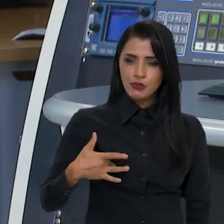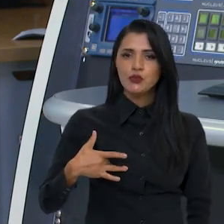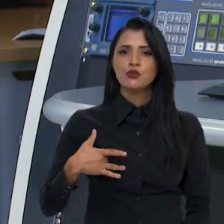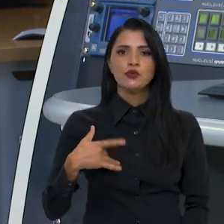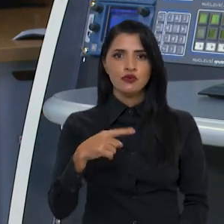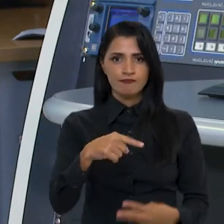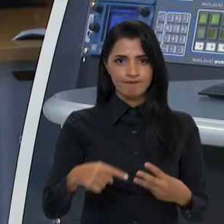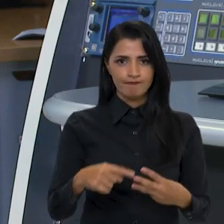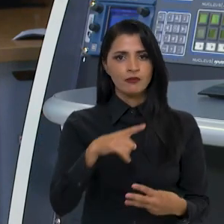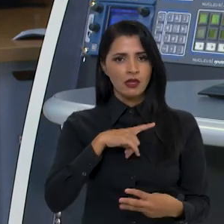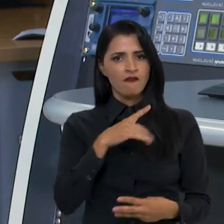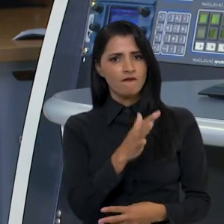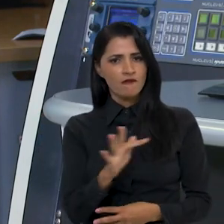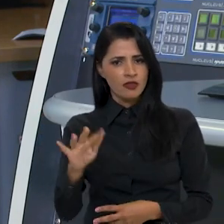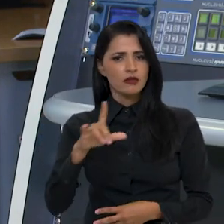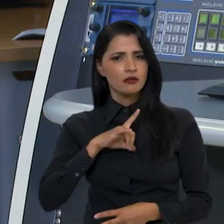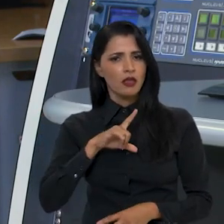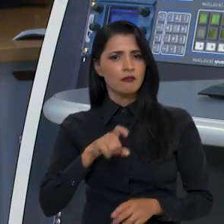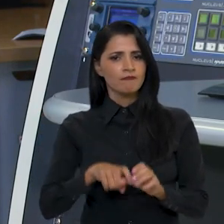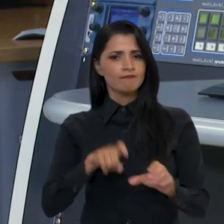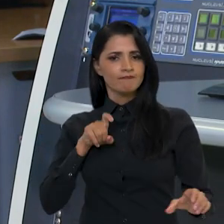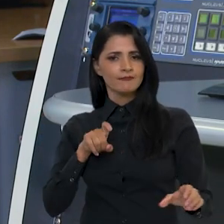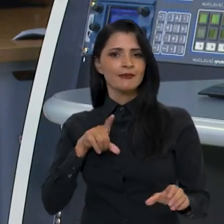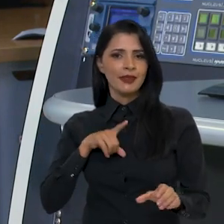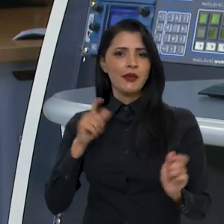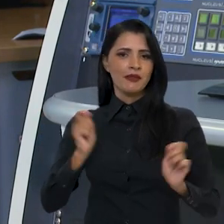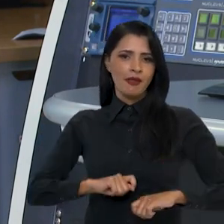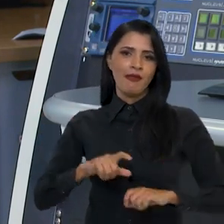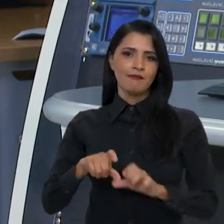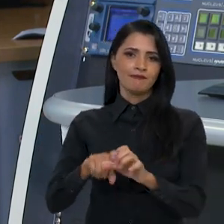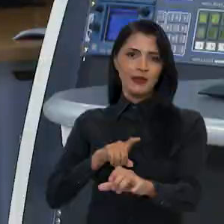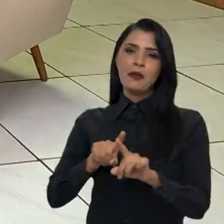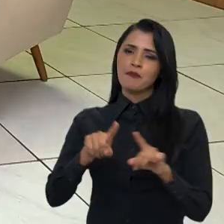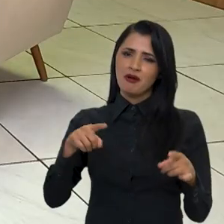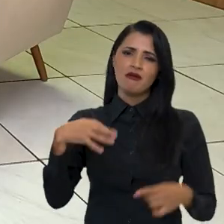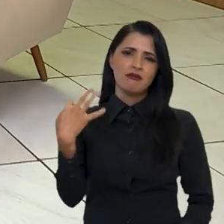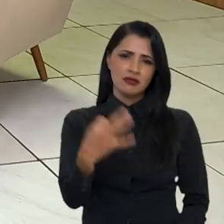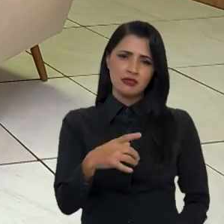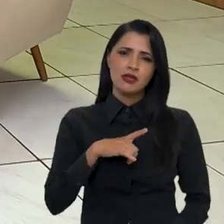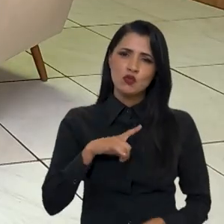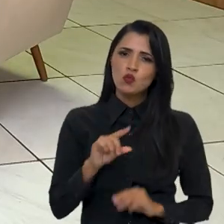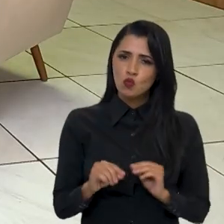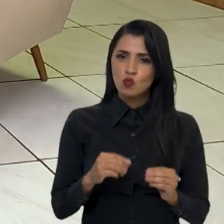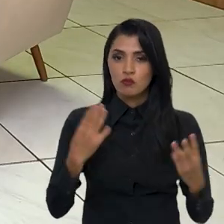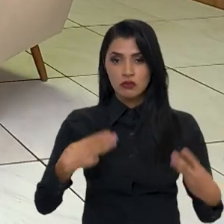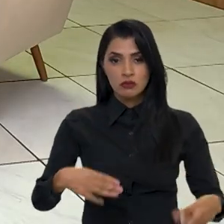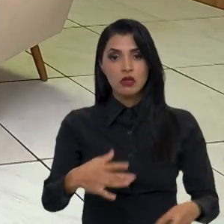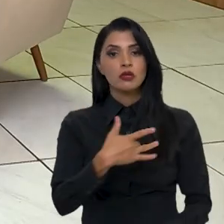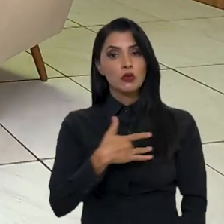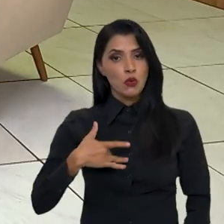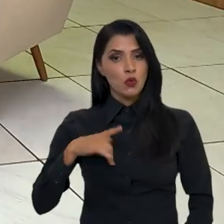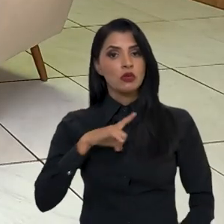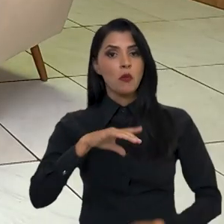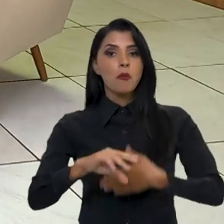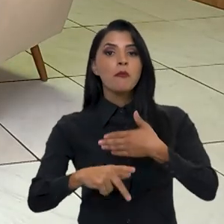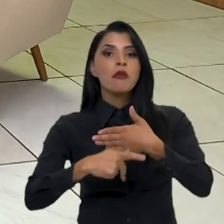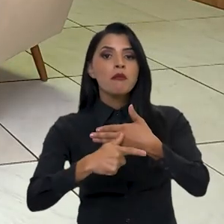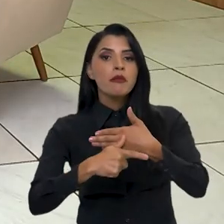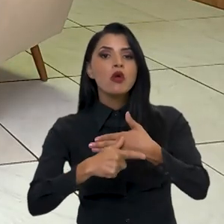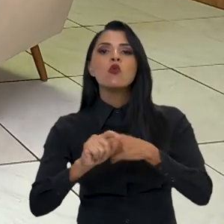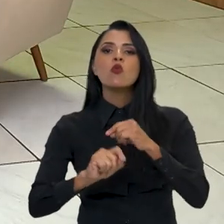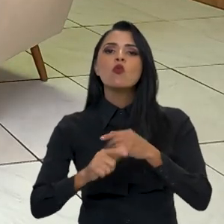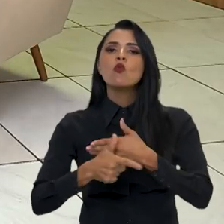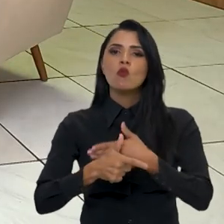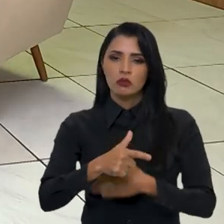Saúde. E como uma federação, temos essa independência dos entes federados. Mas certamente o Ministério da Saúde tem um papel